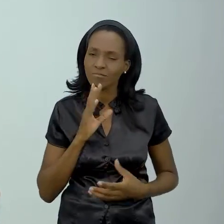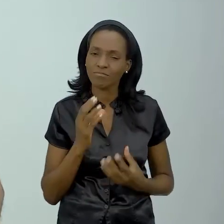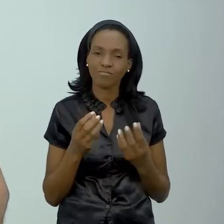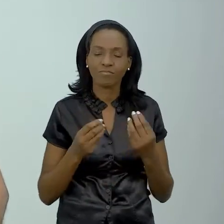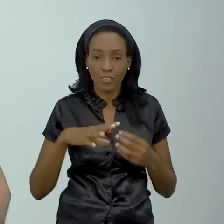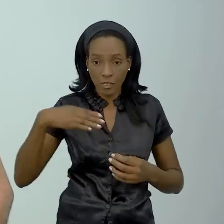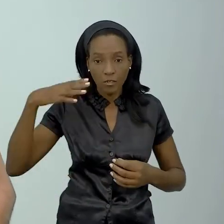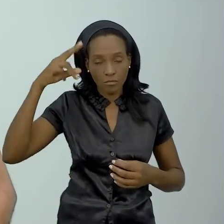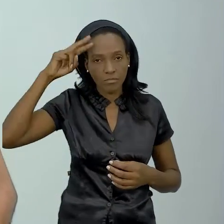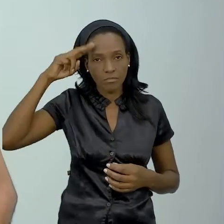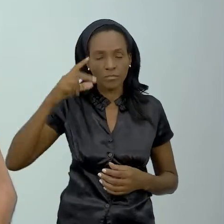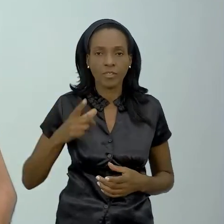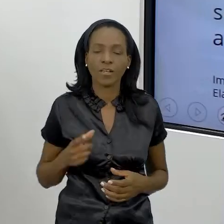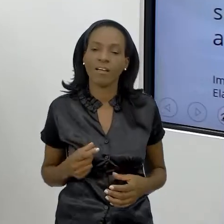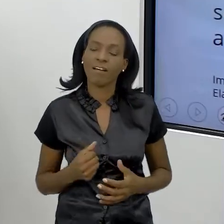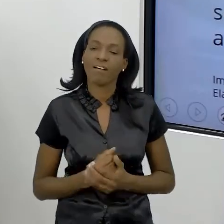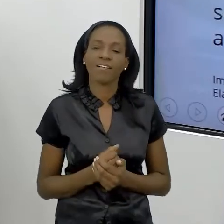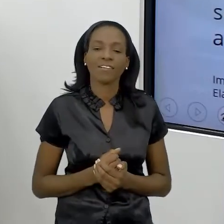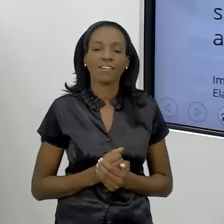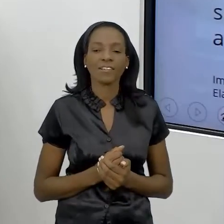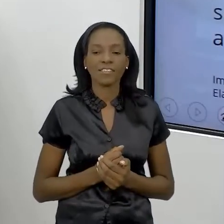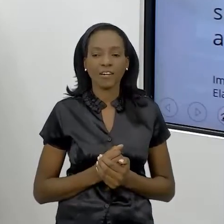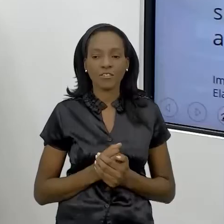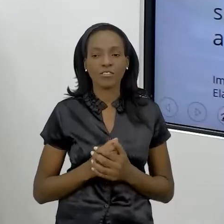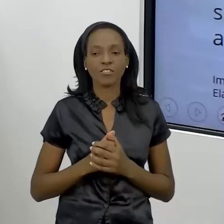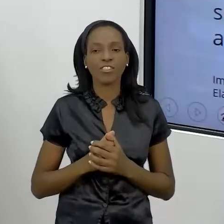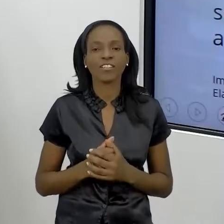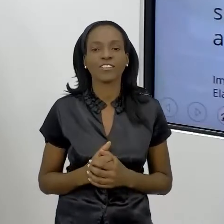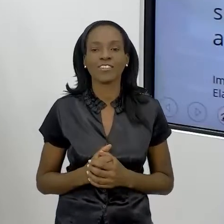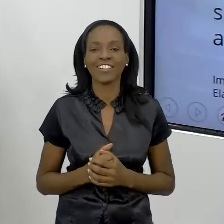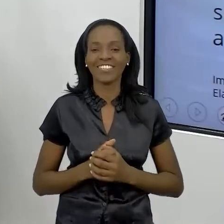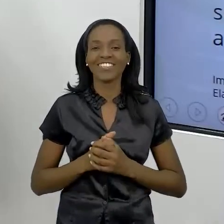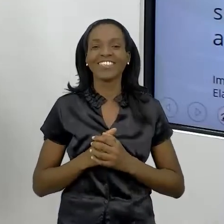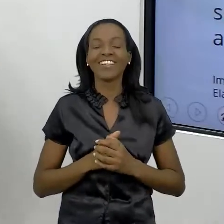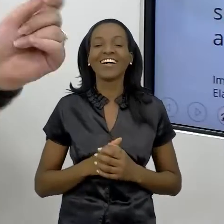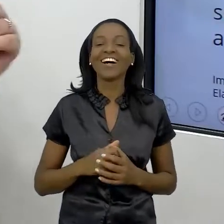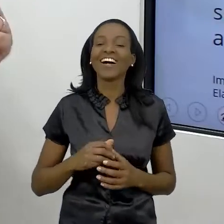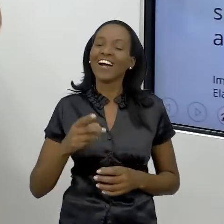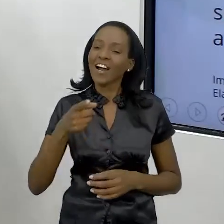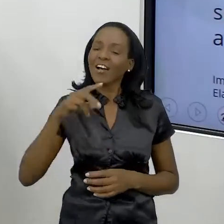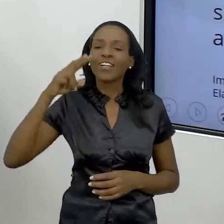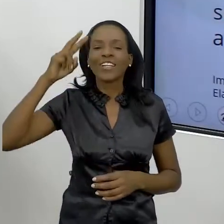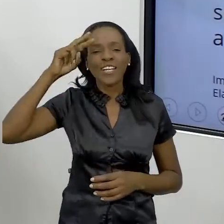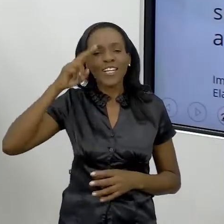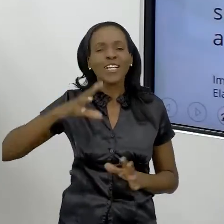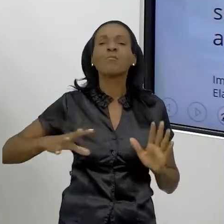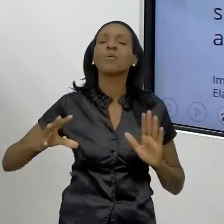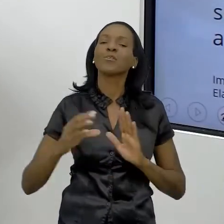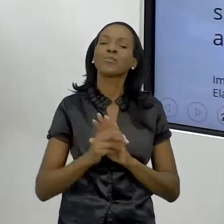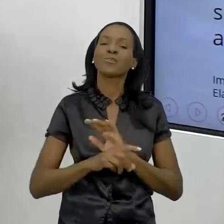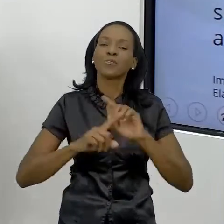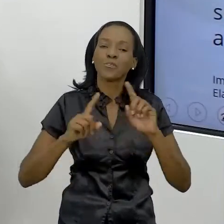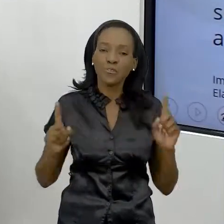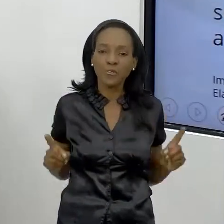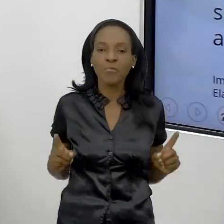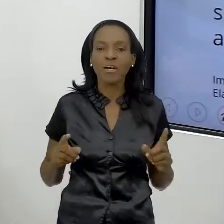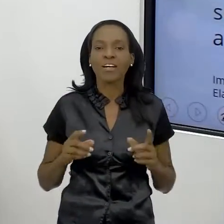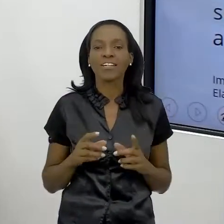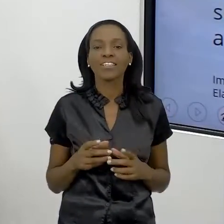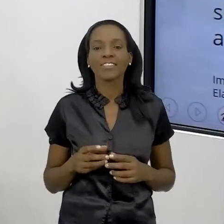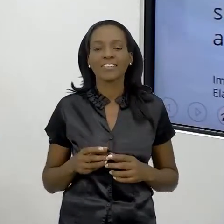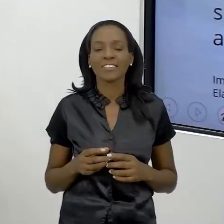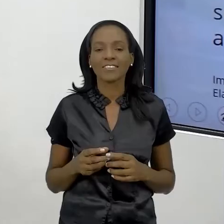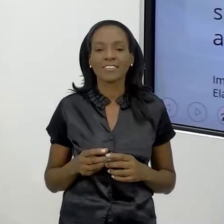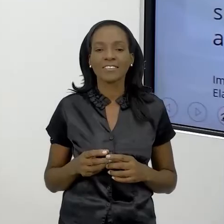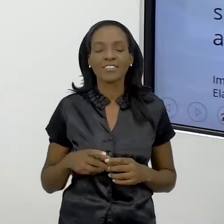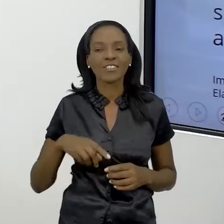Eu vou te falar que existe uma coisa que é a síndrome do REC, que você lembra de tudo, mas dá play, o seu cérebro só deleta